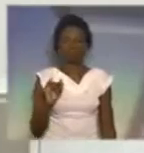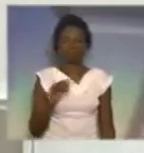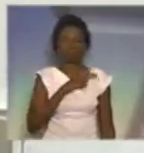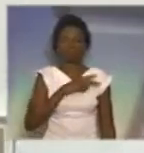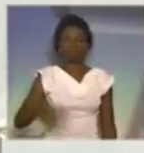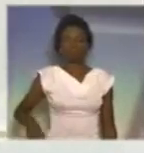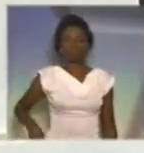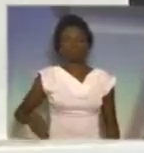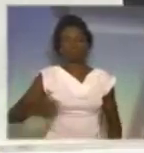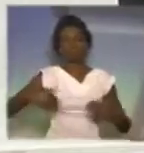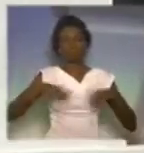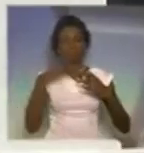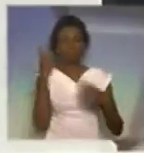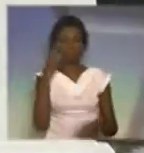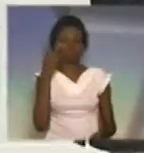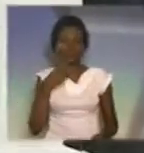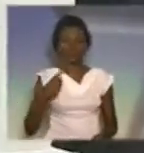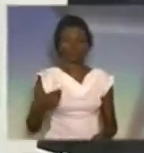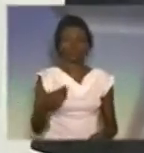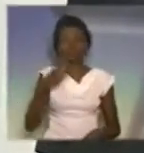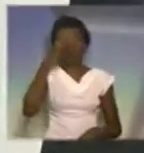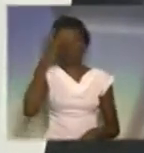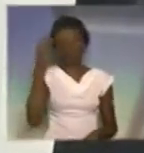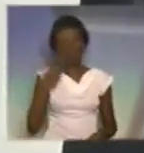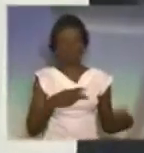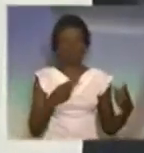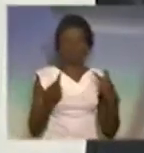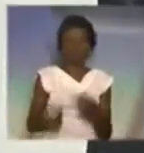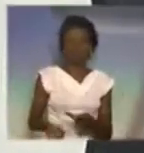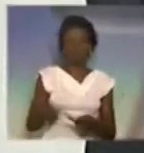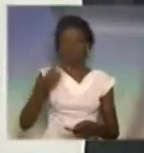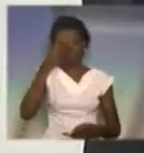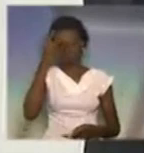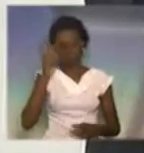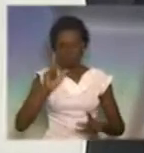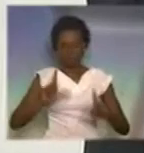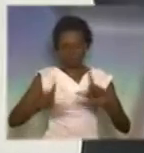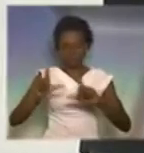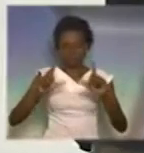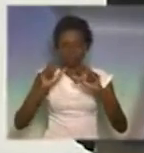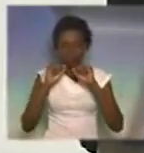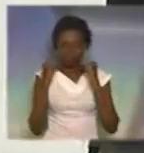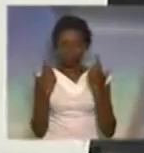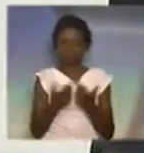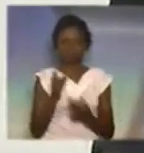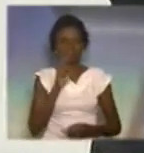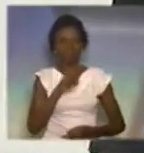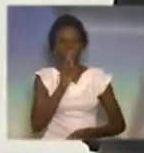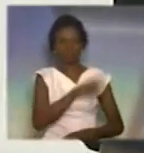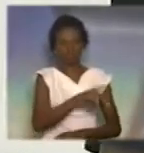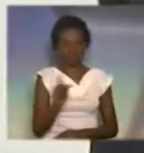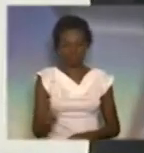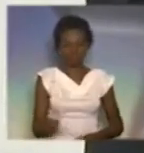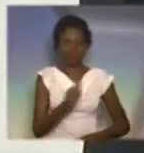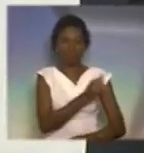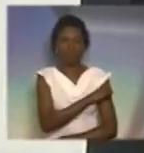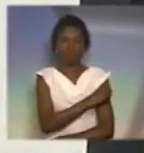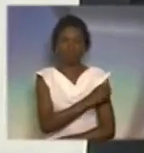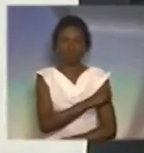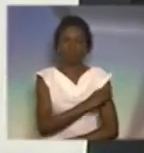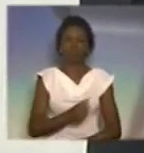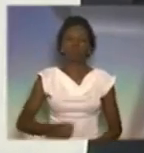senhor presidente senhores deputados senhoras deputadas Público aqui presente telespectador da TV Assembleia assembleia professores alunos